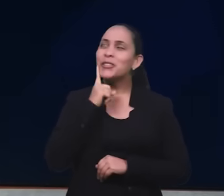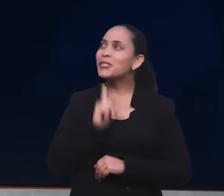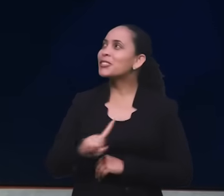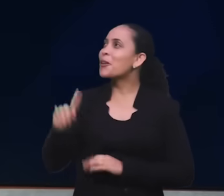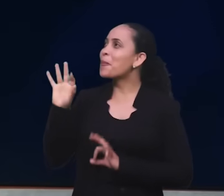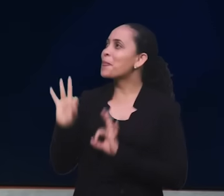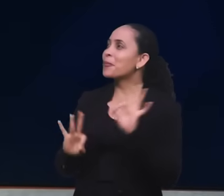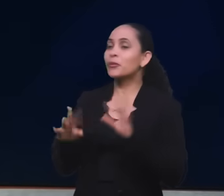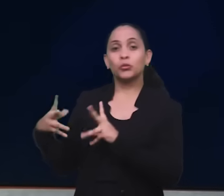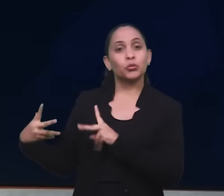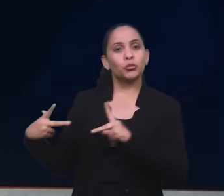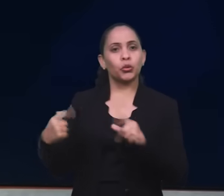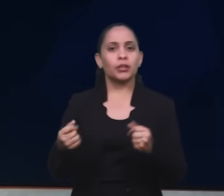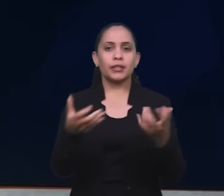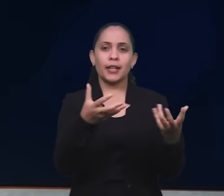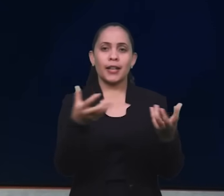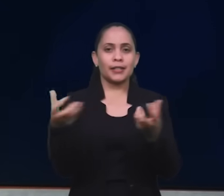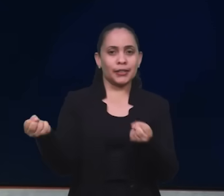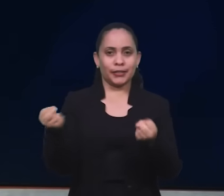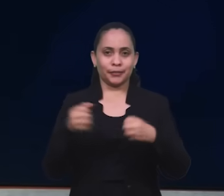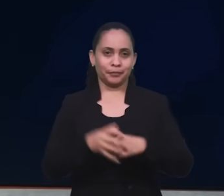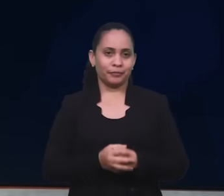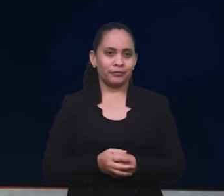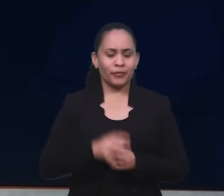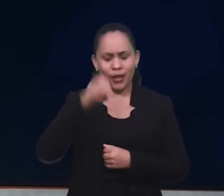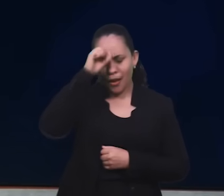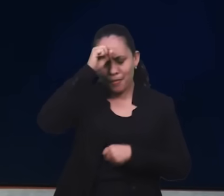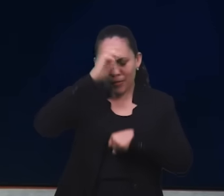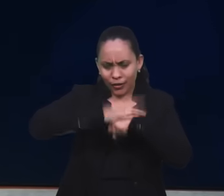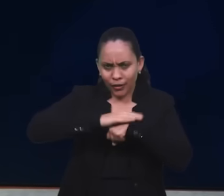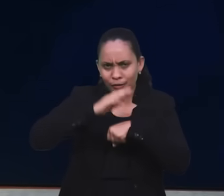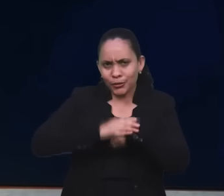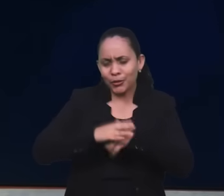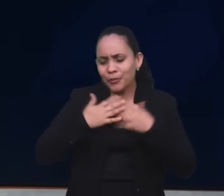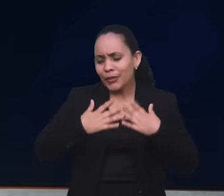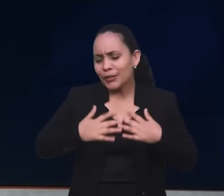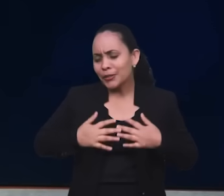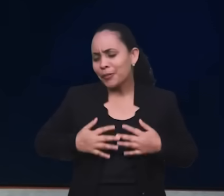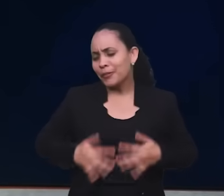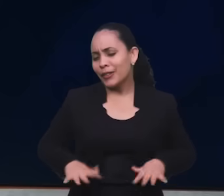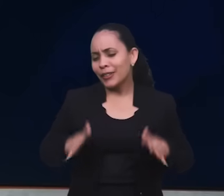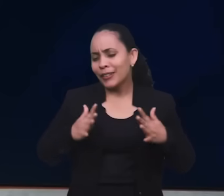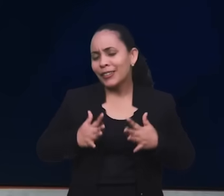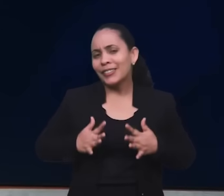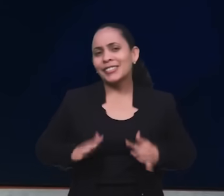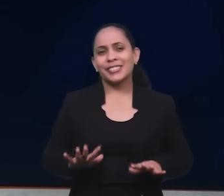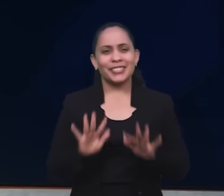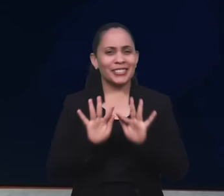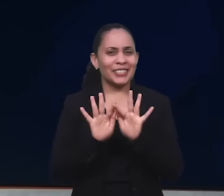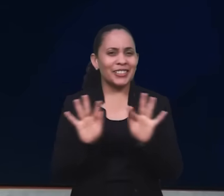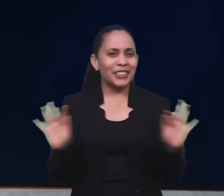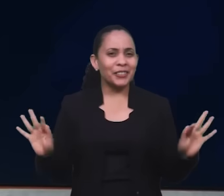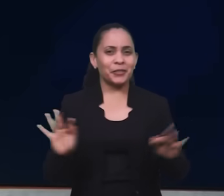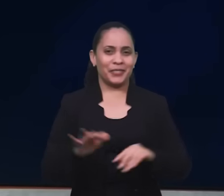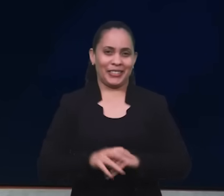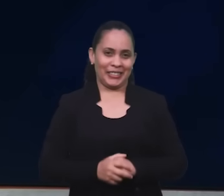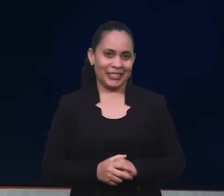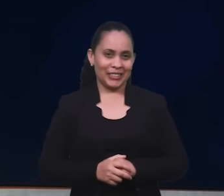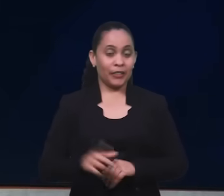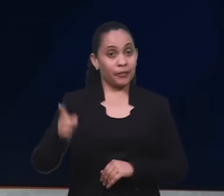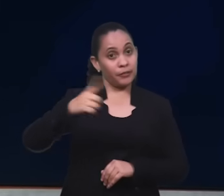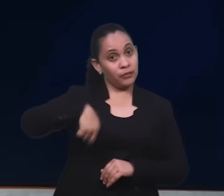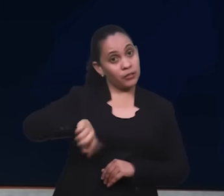preparado para aqueles que aceitam esse convite. Aprendei de mim, que sou manso e humilde de coração,